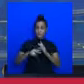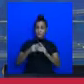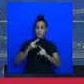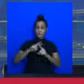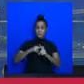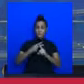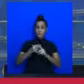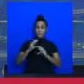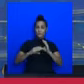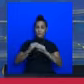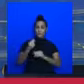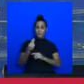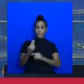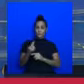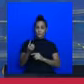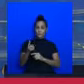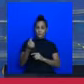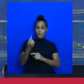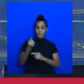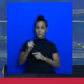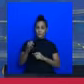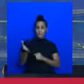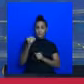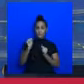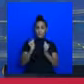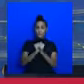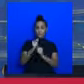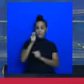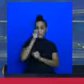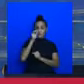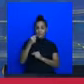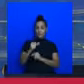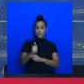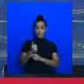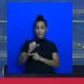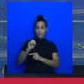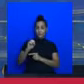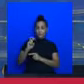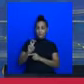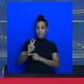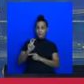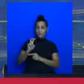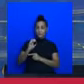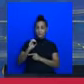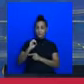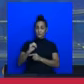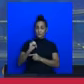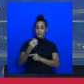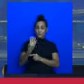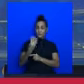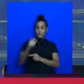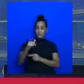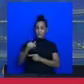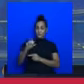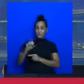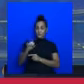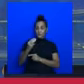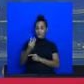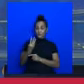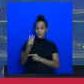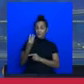cena, concurso 2618. Confira comigo, 11, 05, 50,